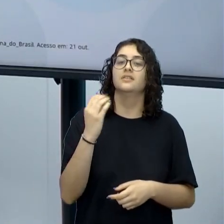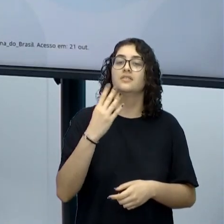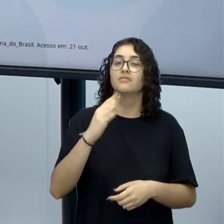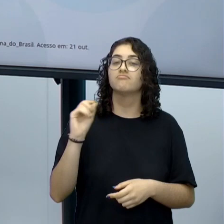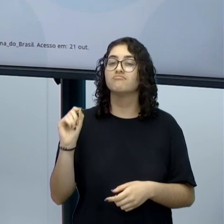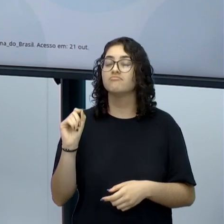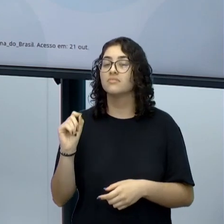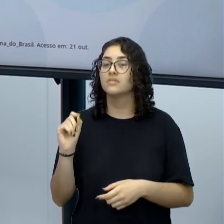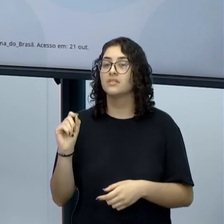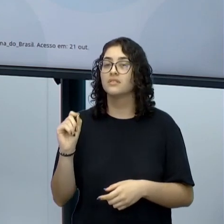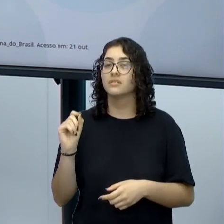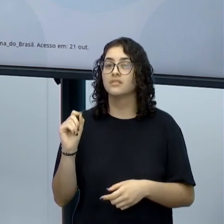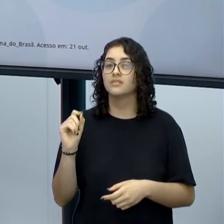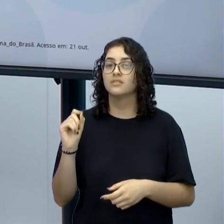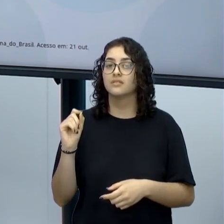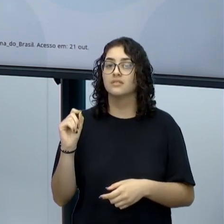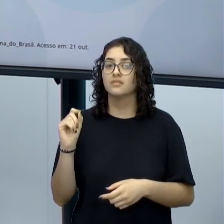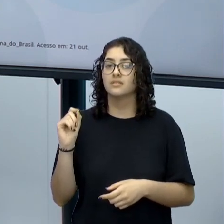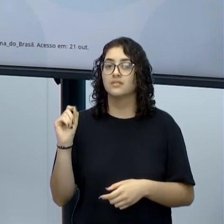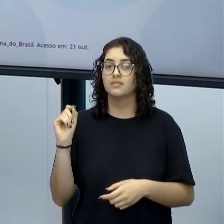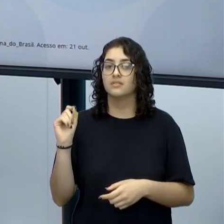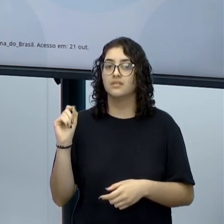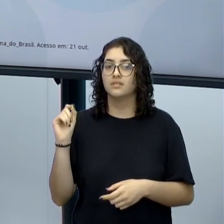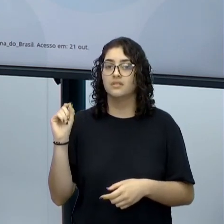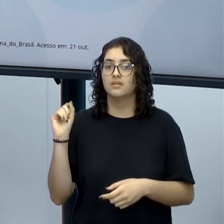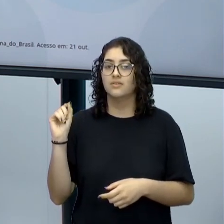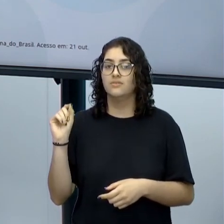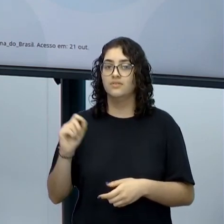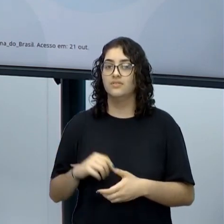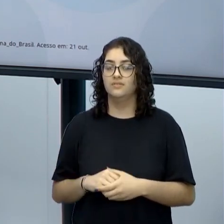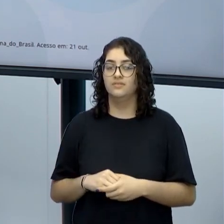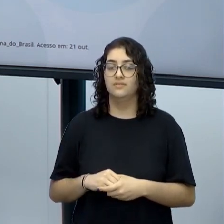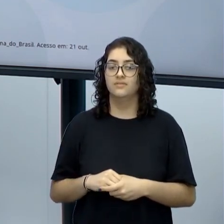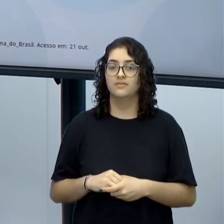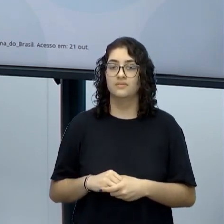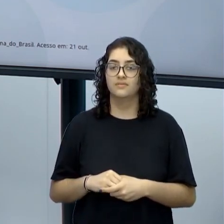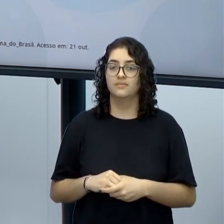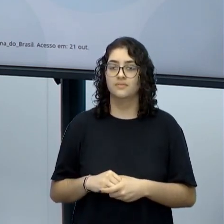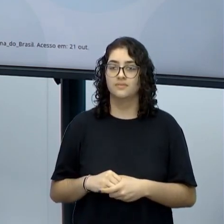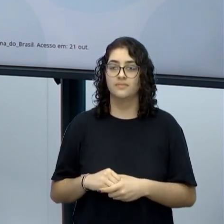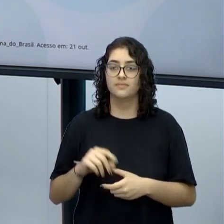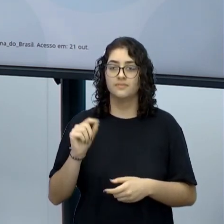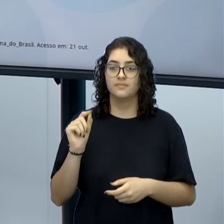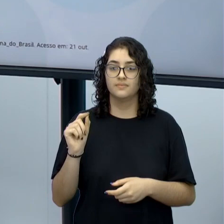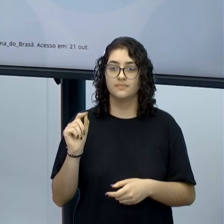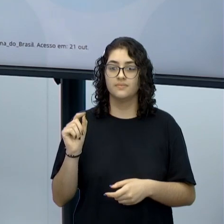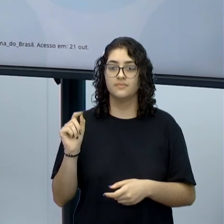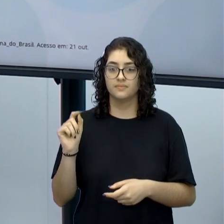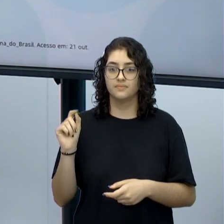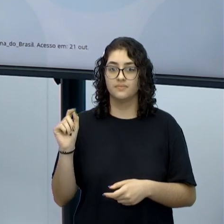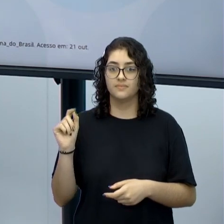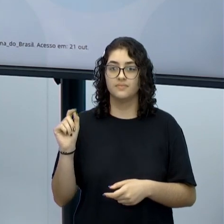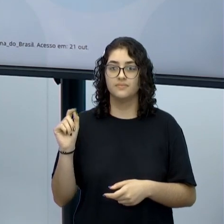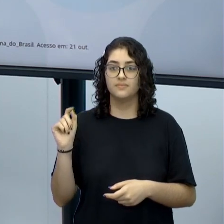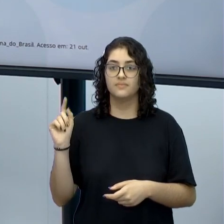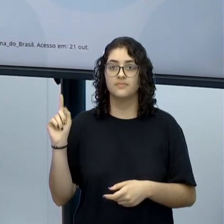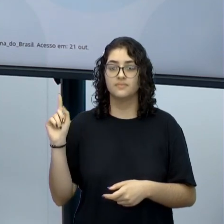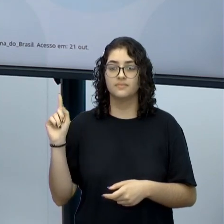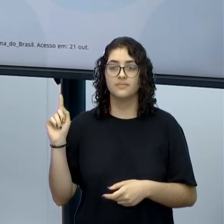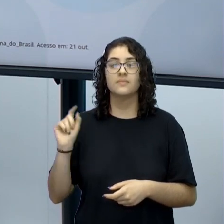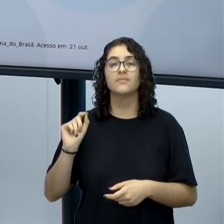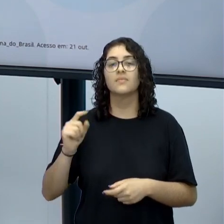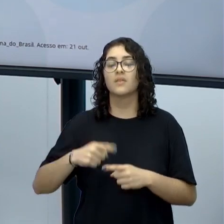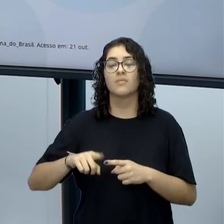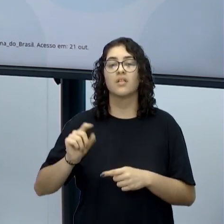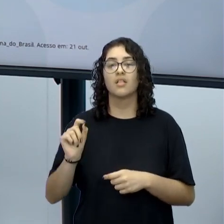13006, ela entrou na Lei de Diretrizes e Bases da Educação, ou seja, o que é a Lei de Diretrizes e Bases da Educação? É a